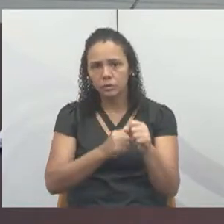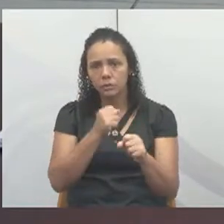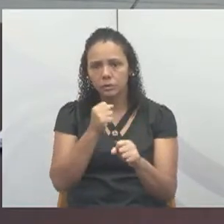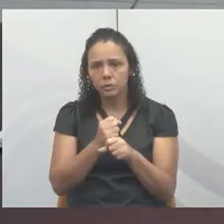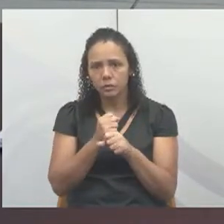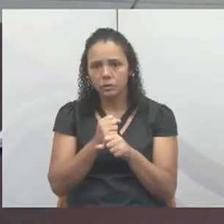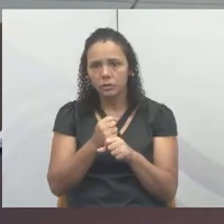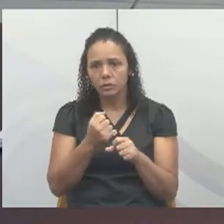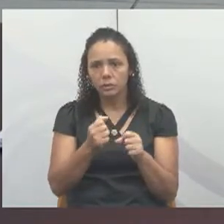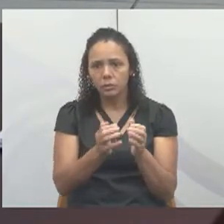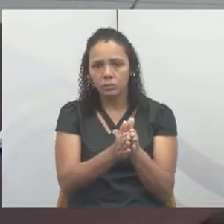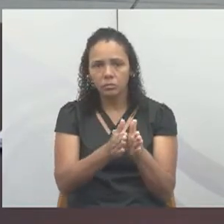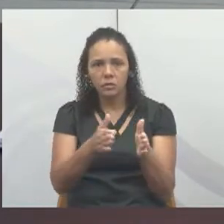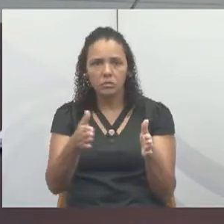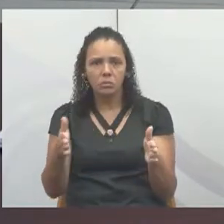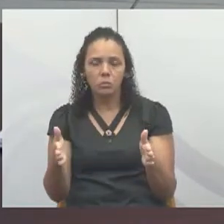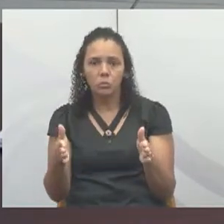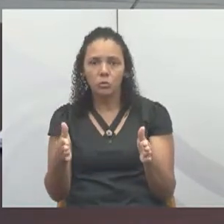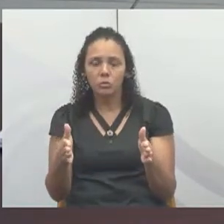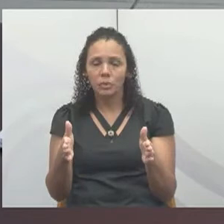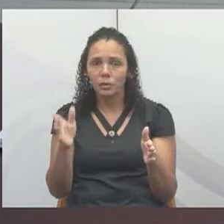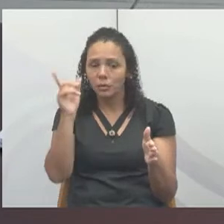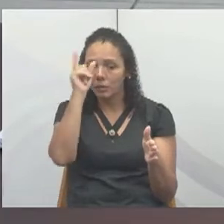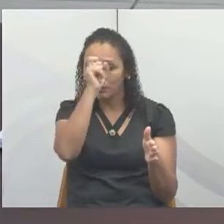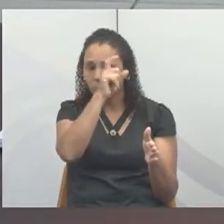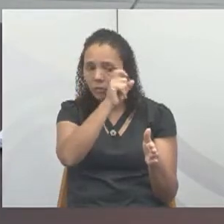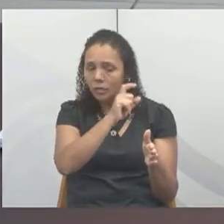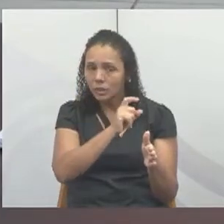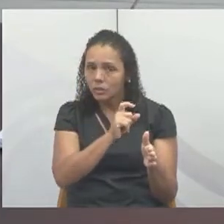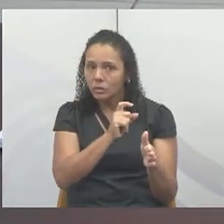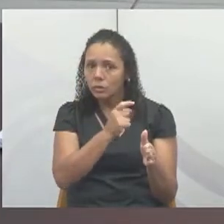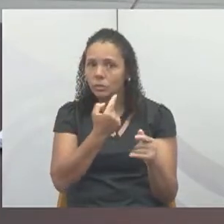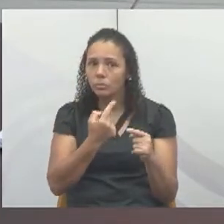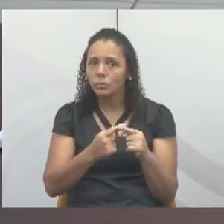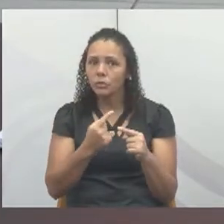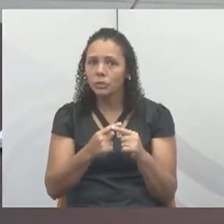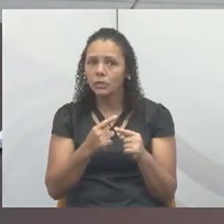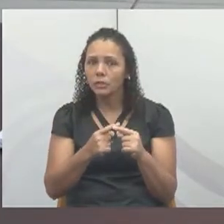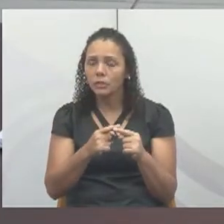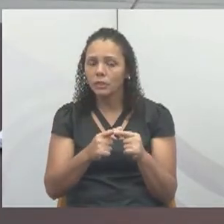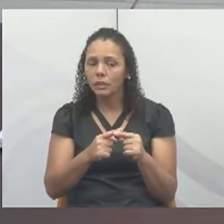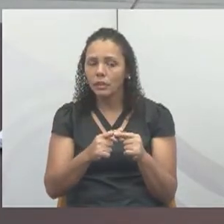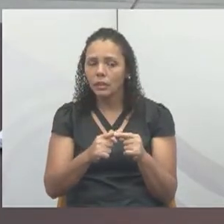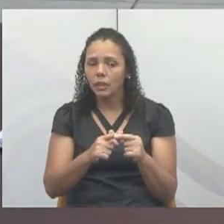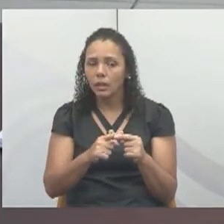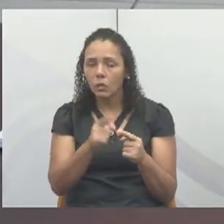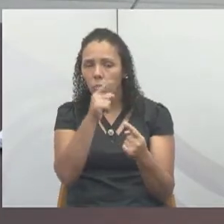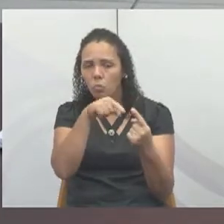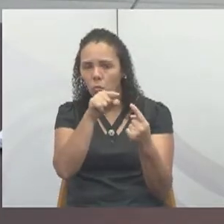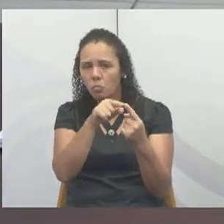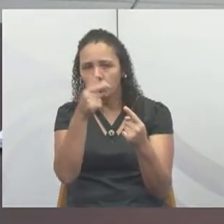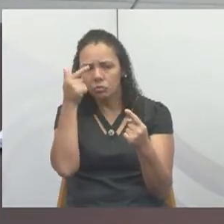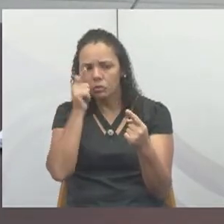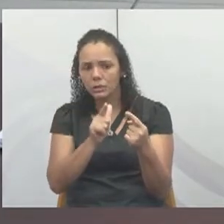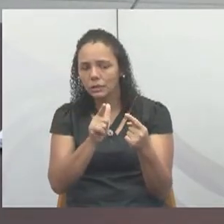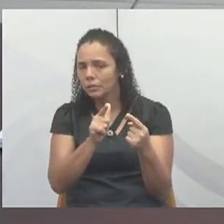está ficando com o freio de mão puxado. Muitas das vezes está deixando de acontecer. Isso preocupa